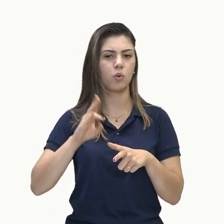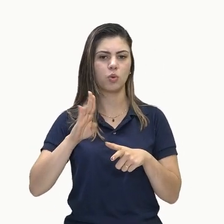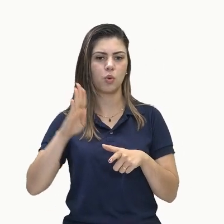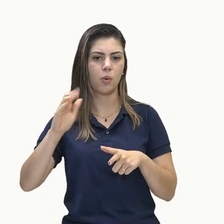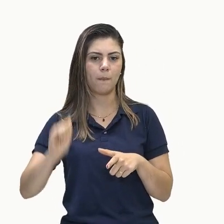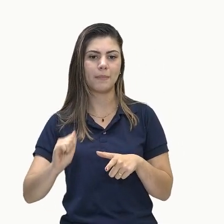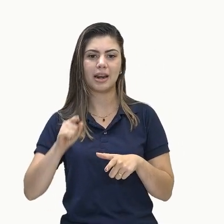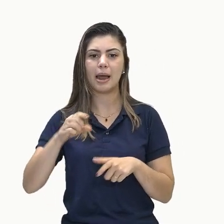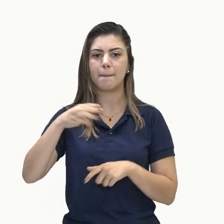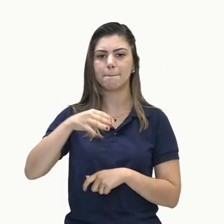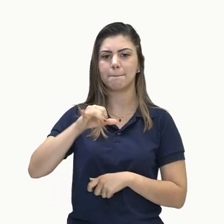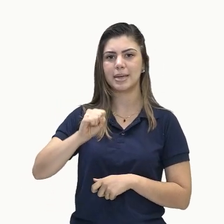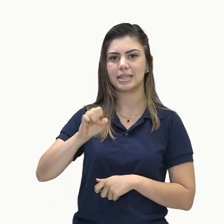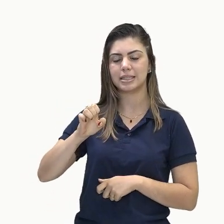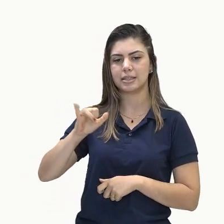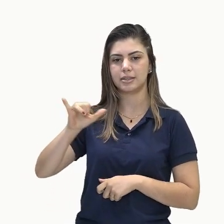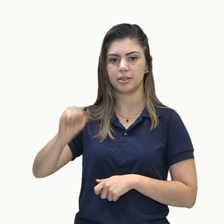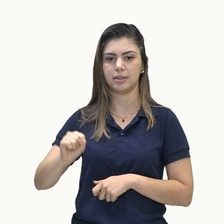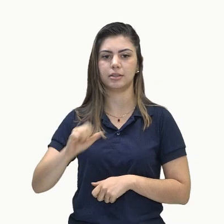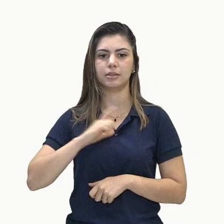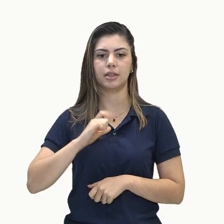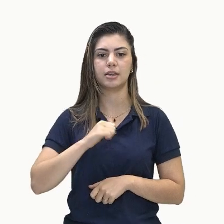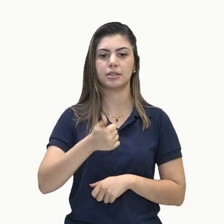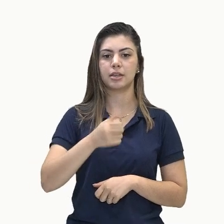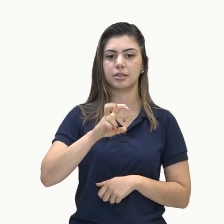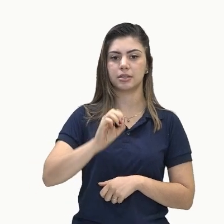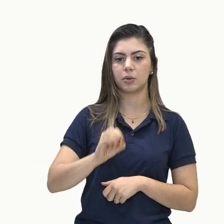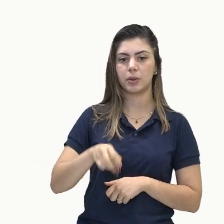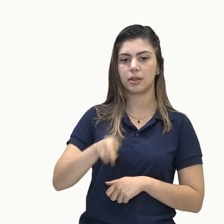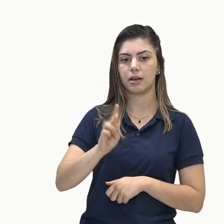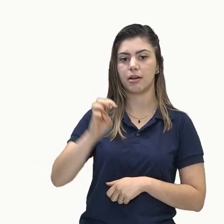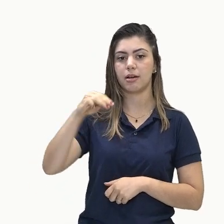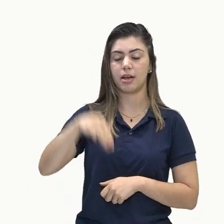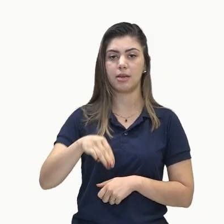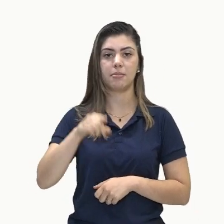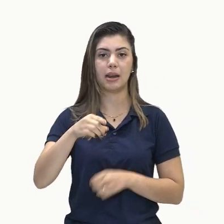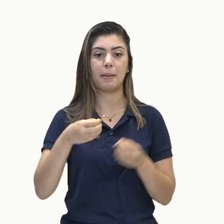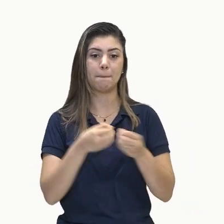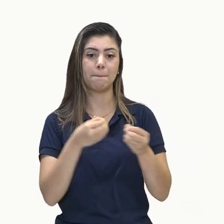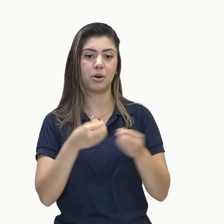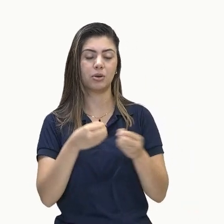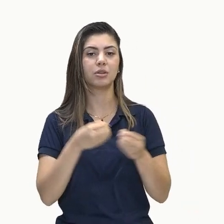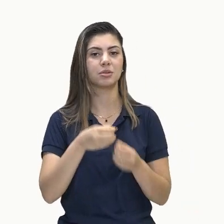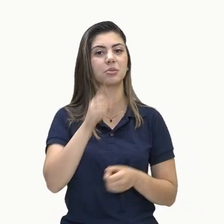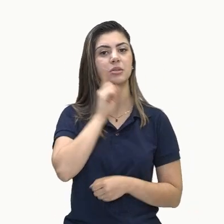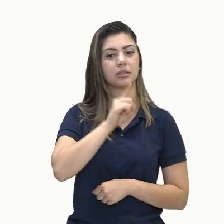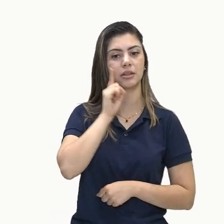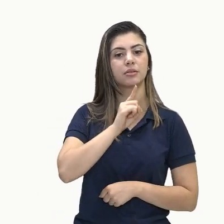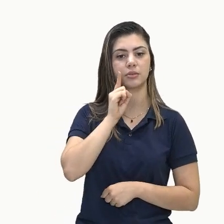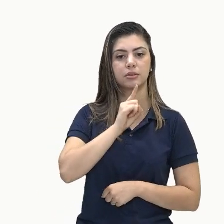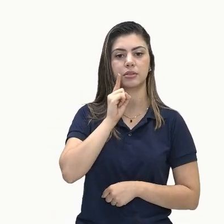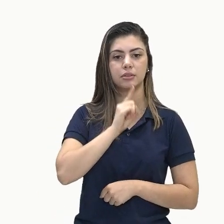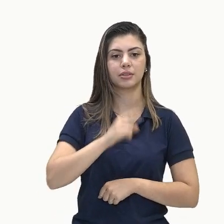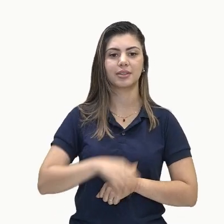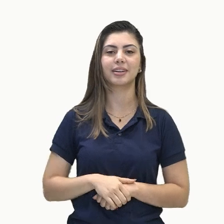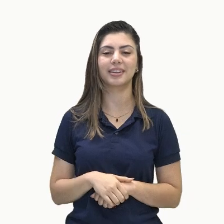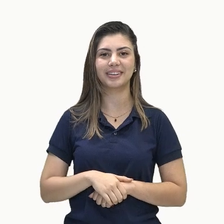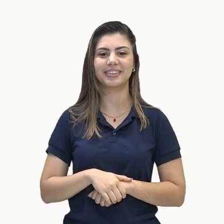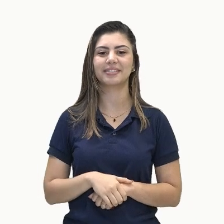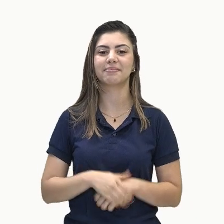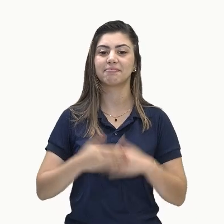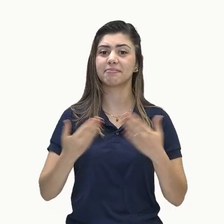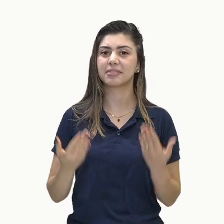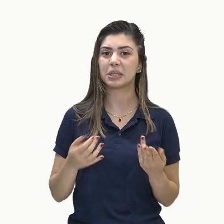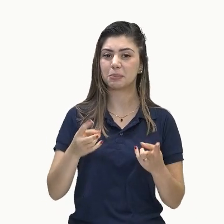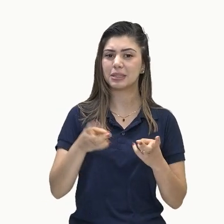apenas 150 quilômetros ali da costa dos Estados Unidos. E isso se deu, pessoal, não foi à toa. Isso foi